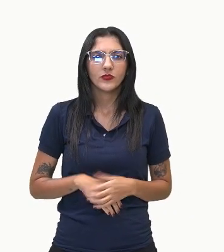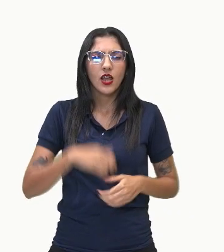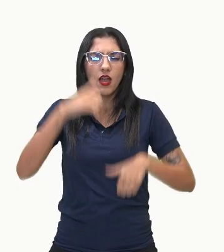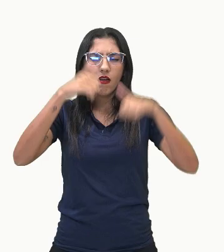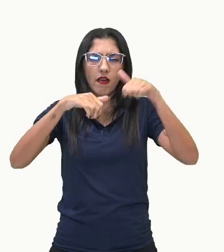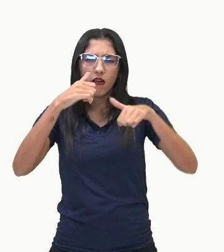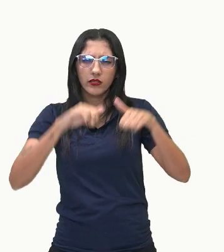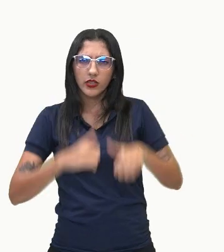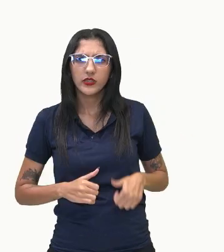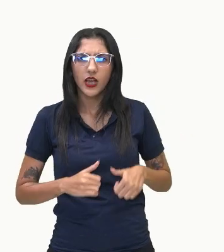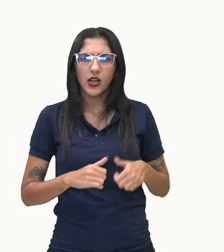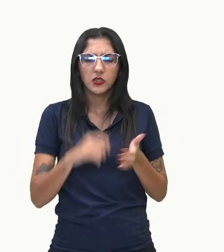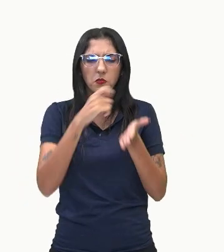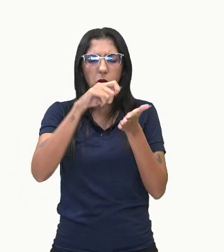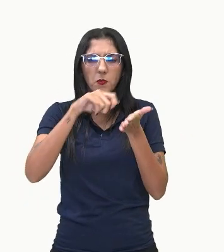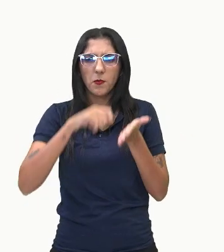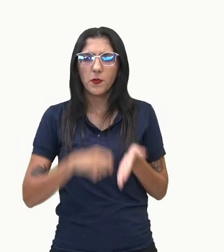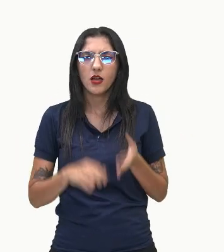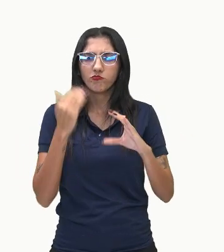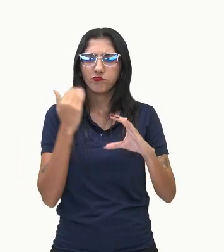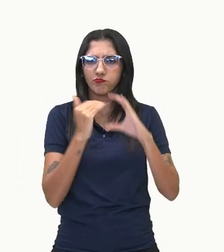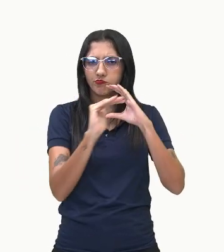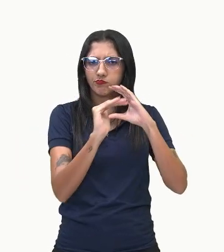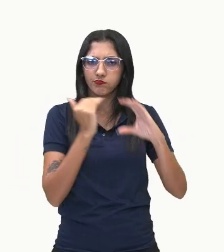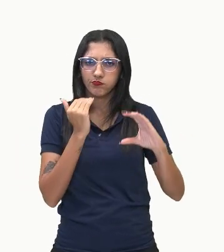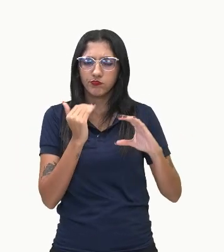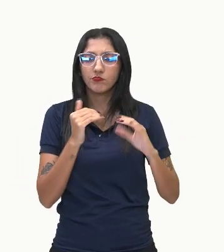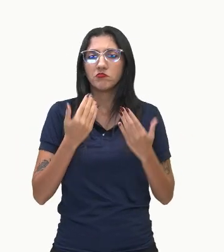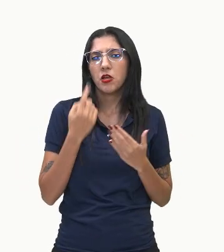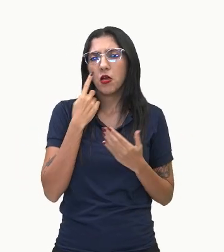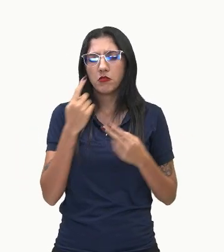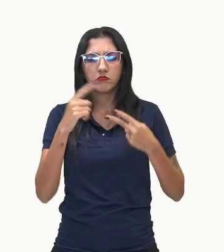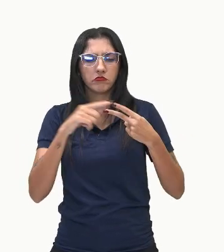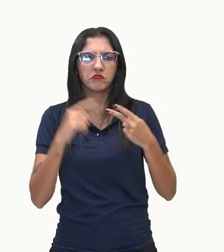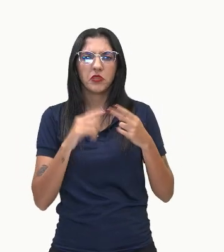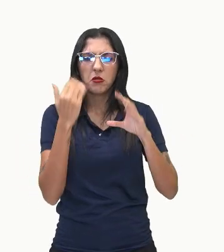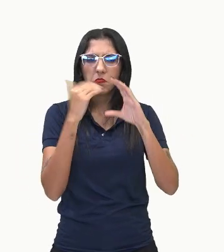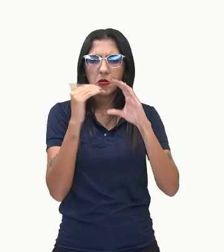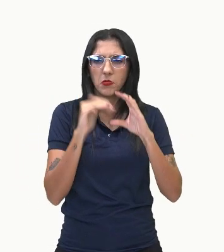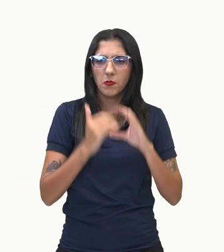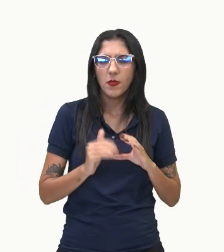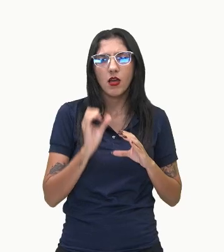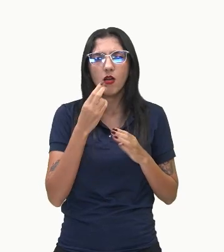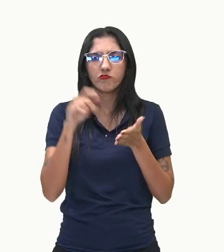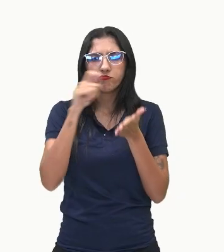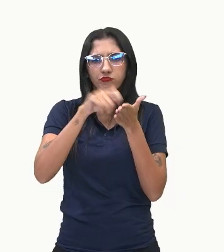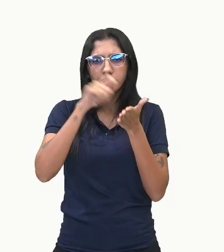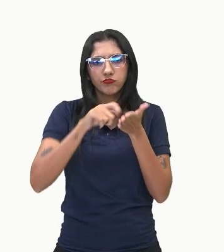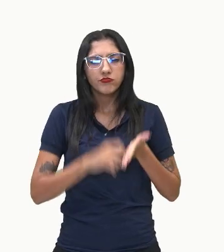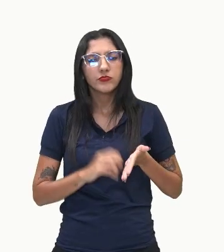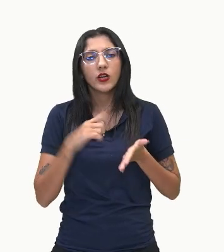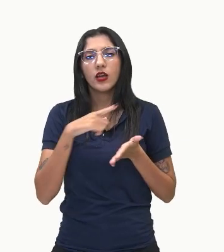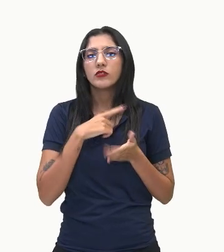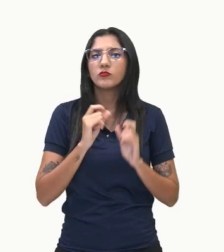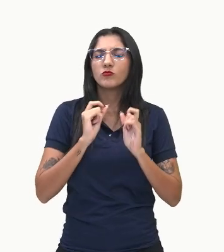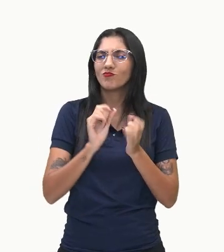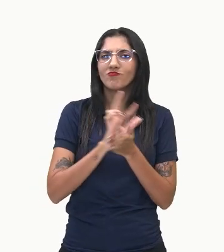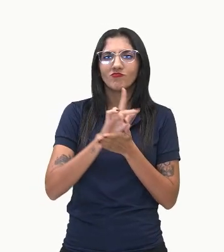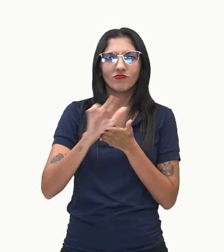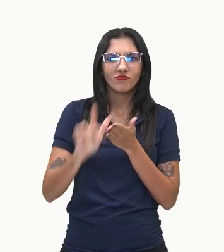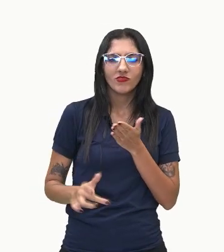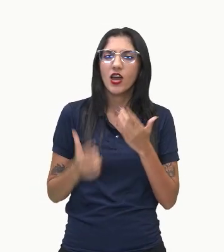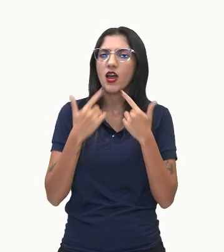né? Então, nós temos cartas e e-mails e mensagens escritas destacam as